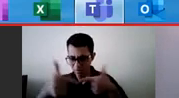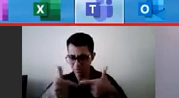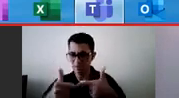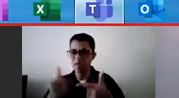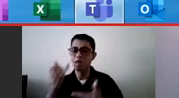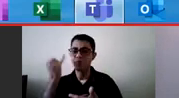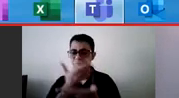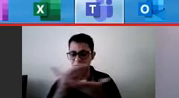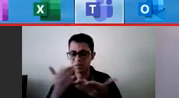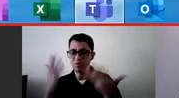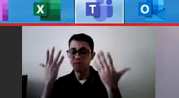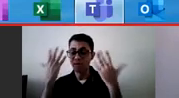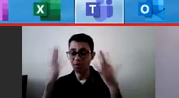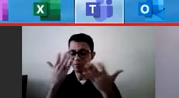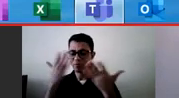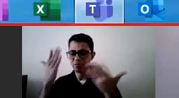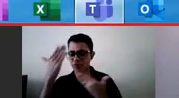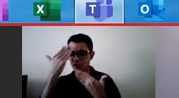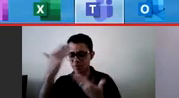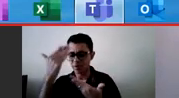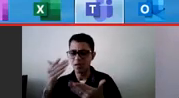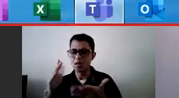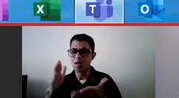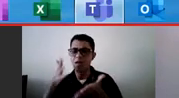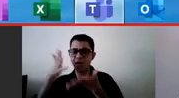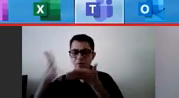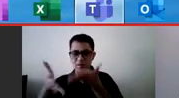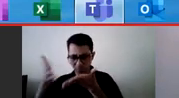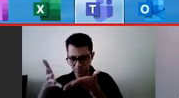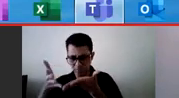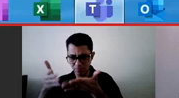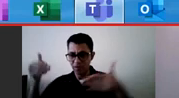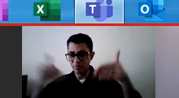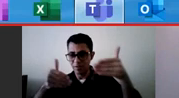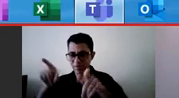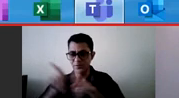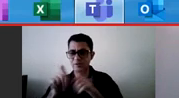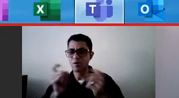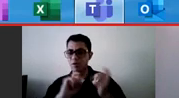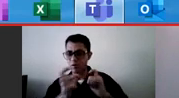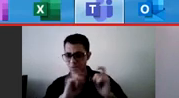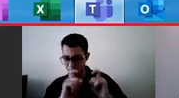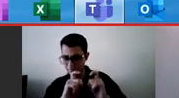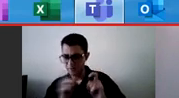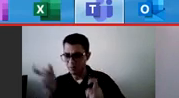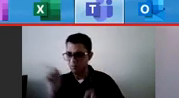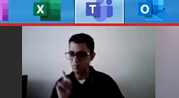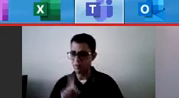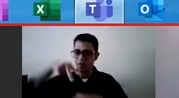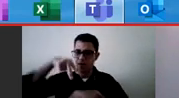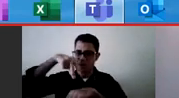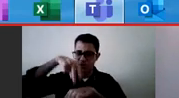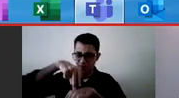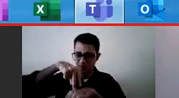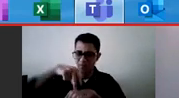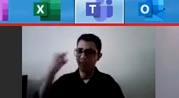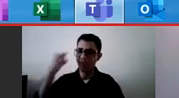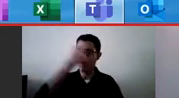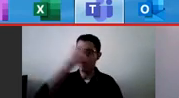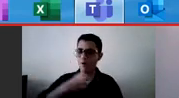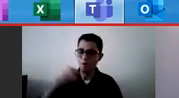magnífico. Parabéns, muito obrigada pela sua participação, por essa disposição de estarmos aqui uma hora